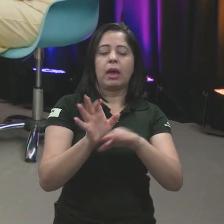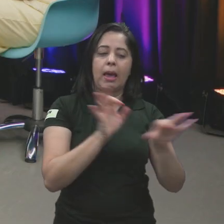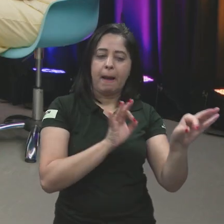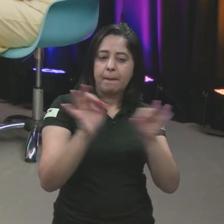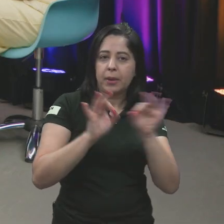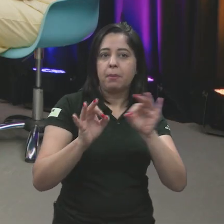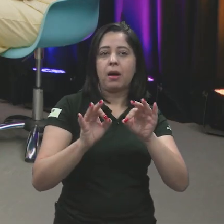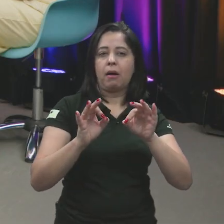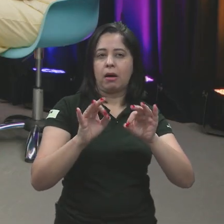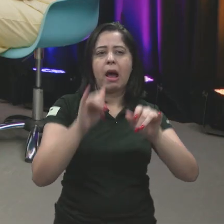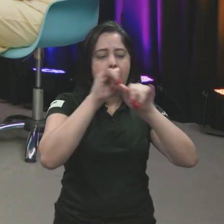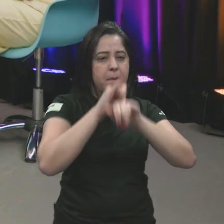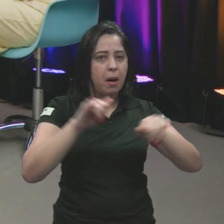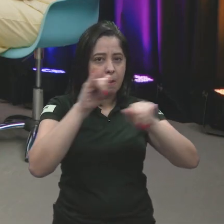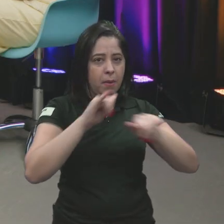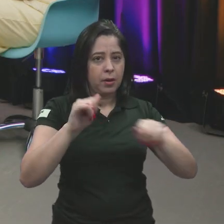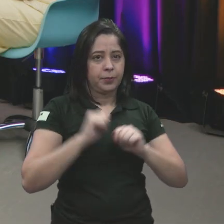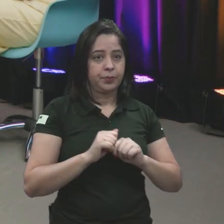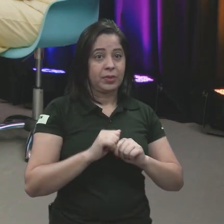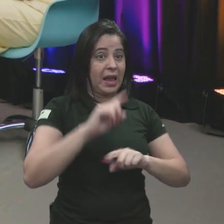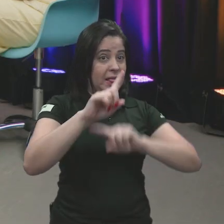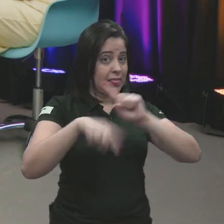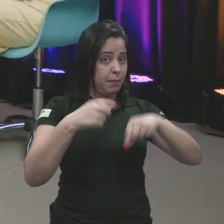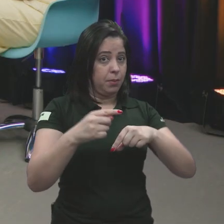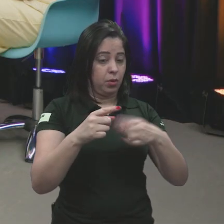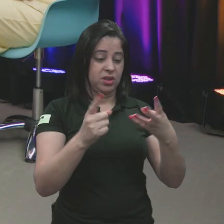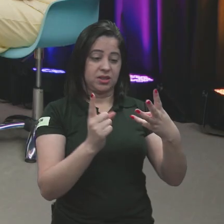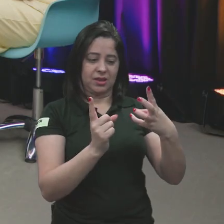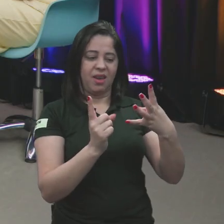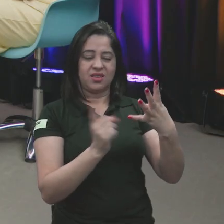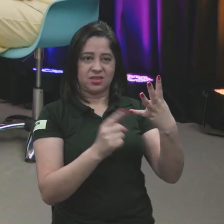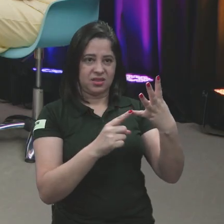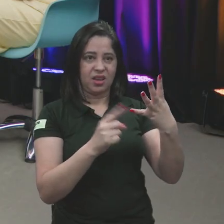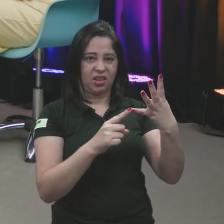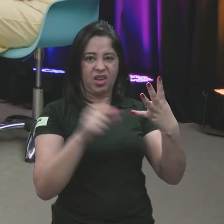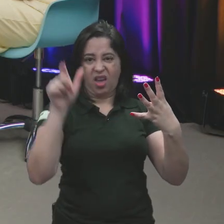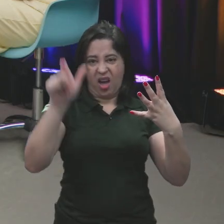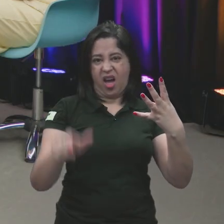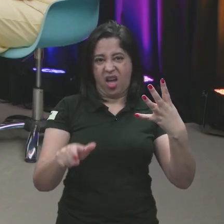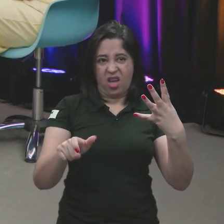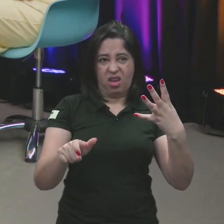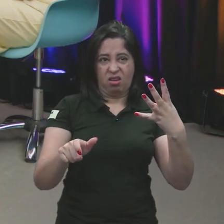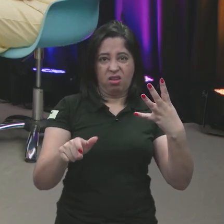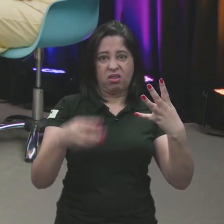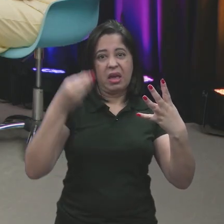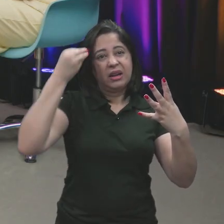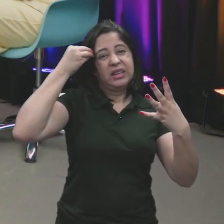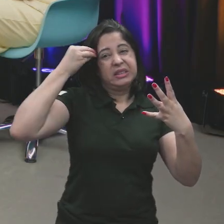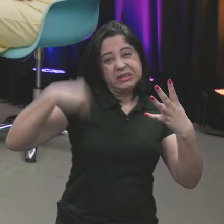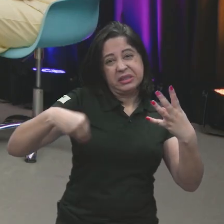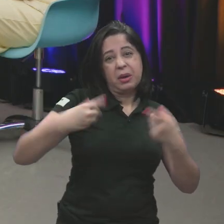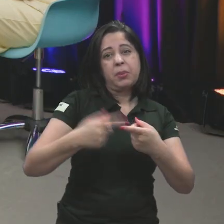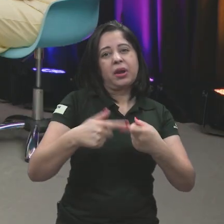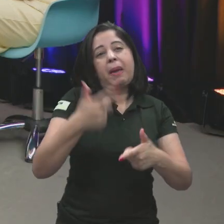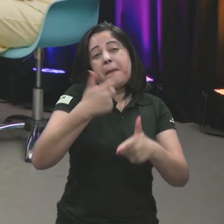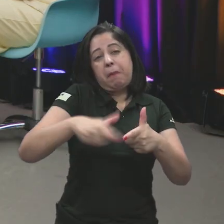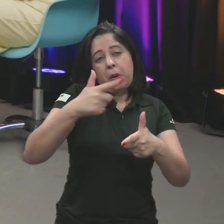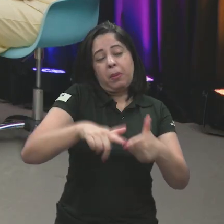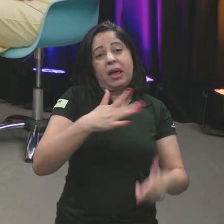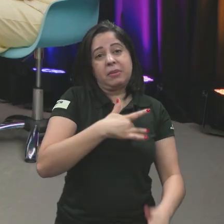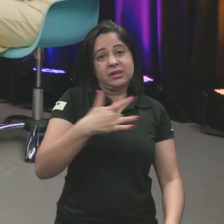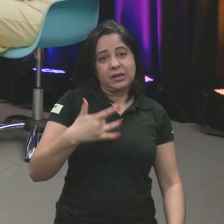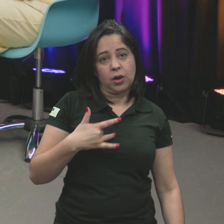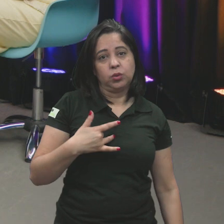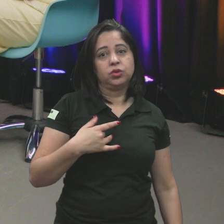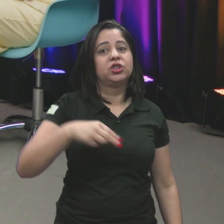3 campanhas vitoriosas. Na 4ª campanha, ele desiste, então, né, por um momento Problema de saúde, né?